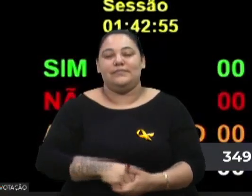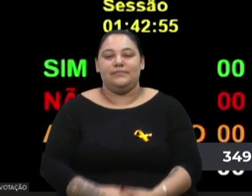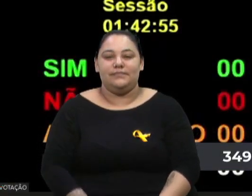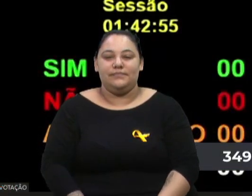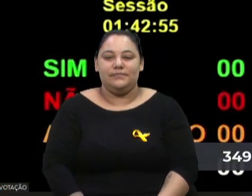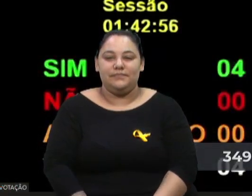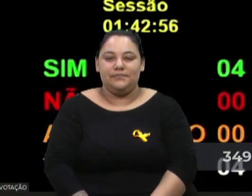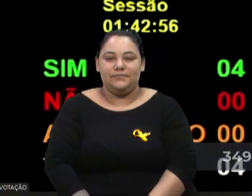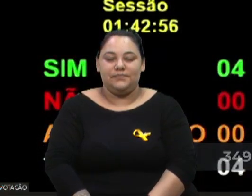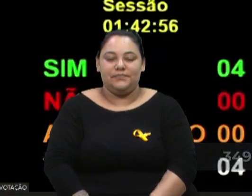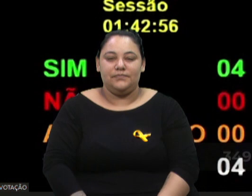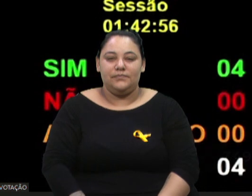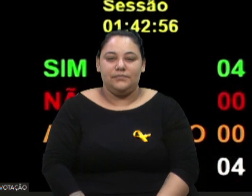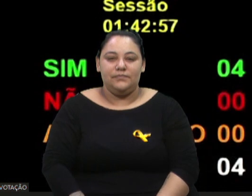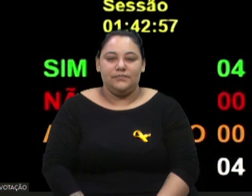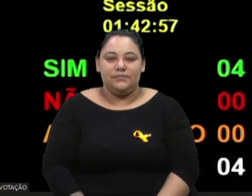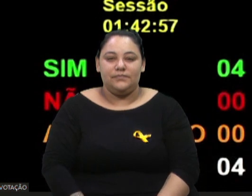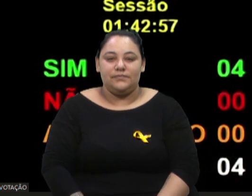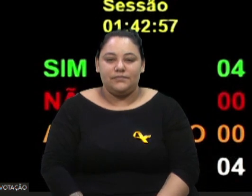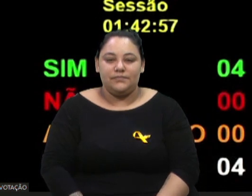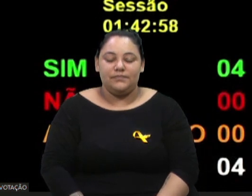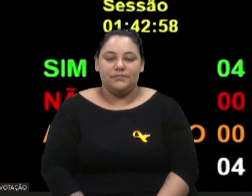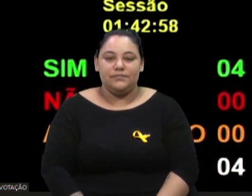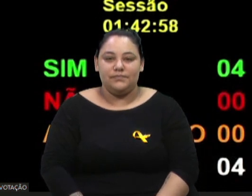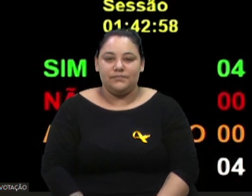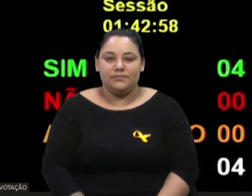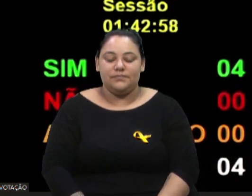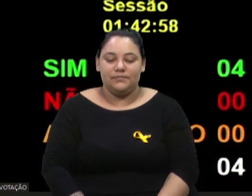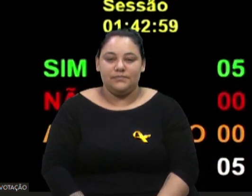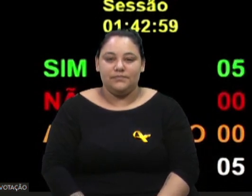sim, senhor presidente.